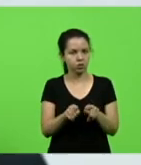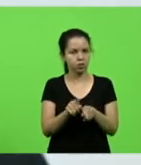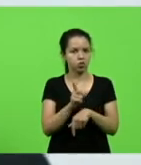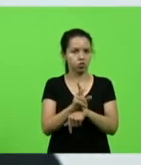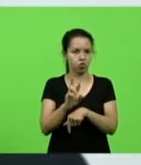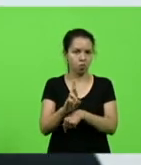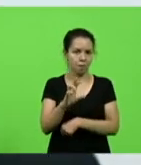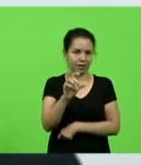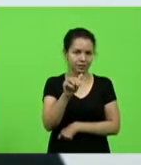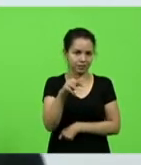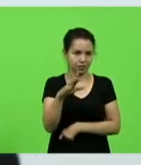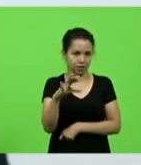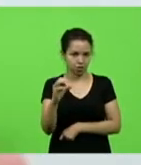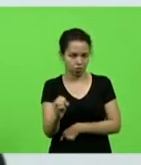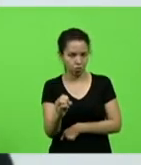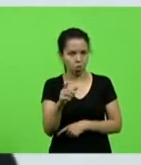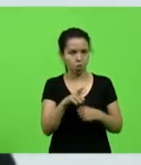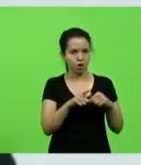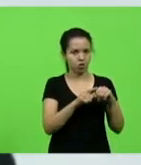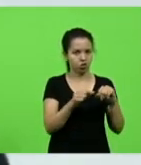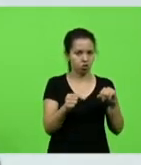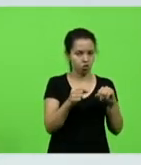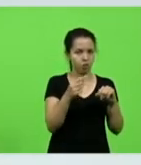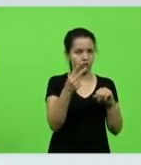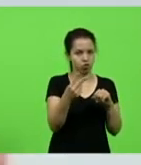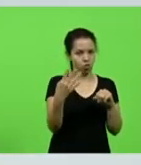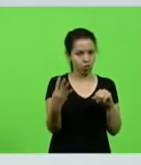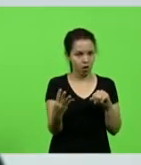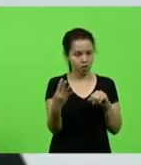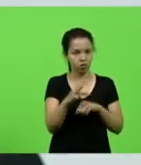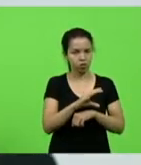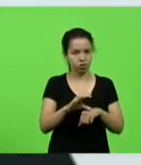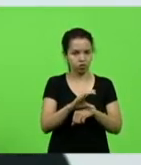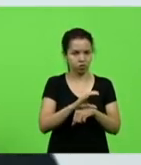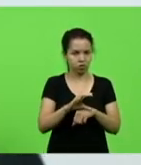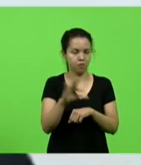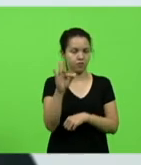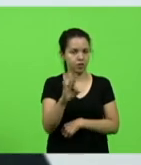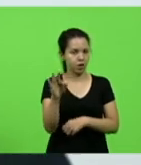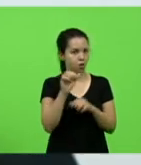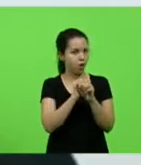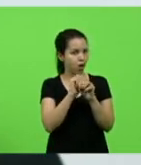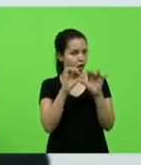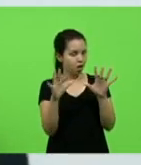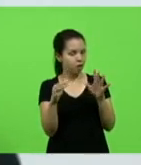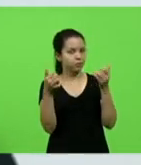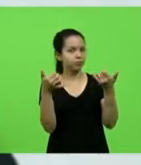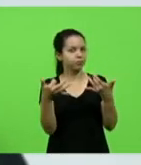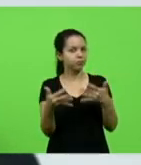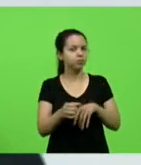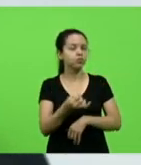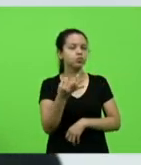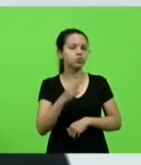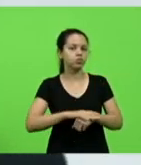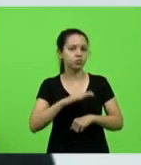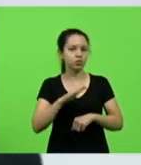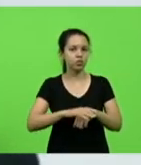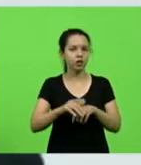que o artigo 24 da Constituição Federal é muito claro, e ele vai dizer quais são as competências legislativas